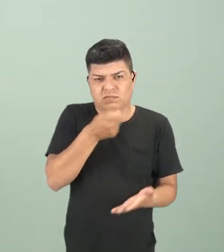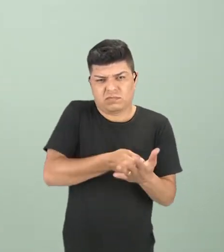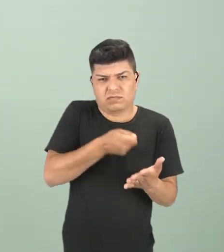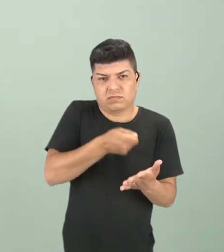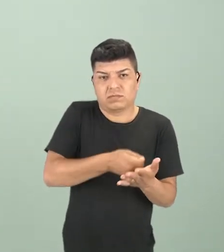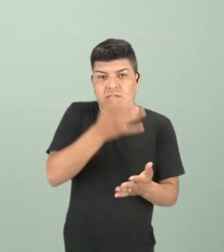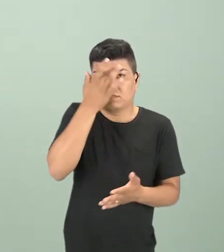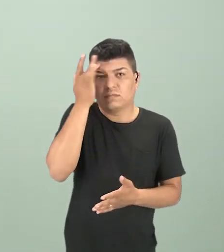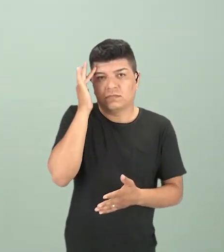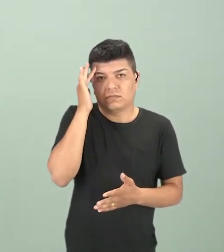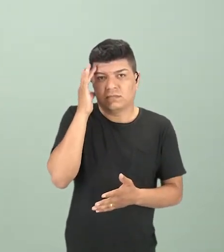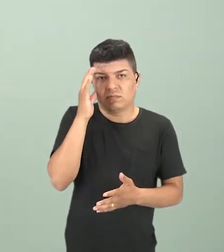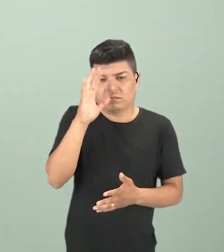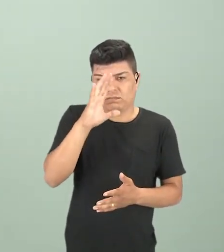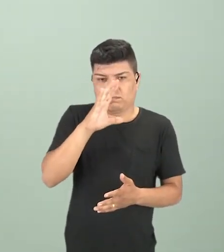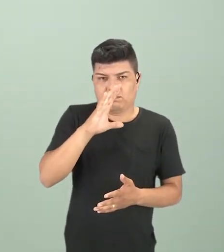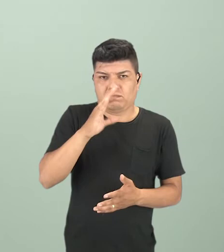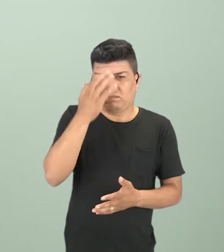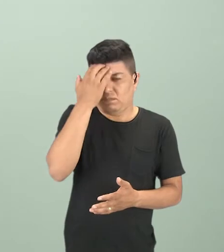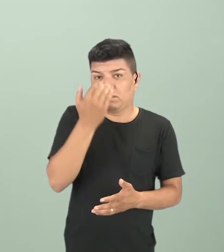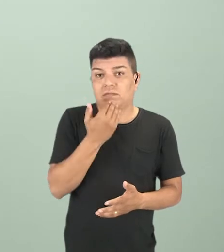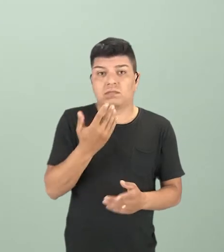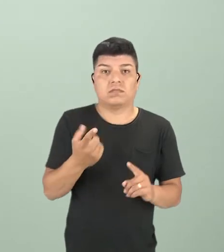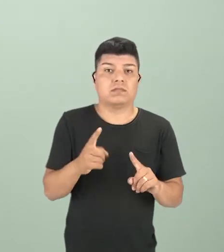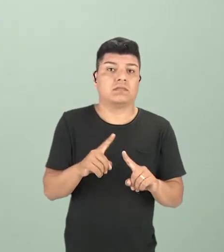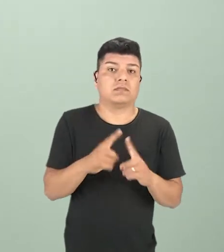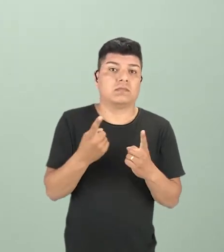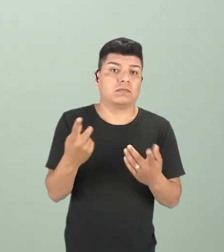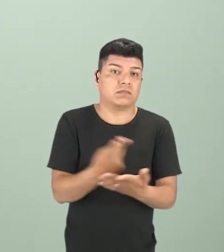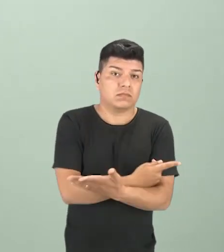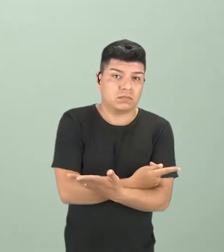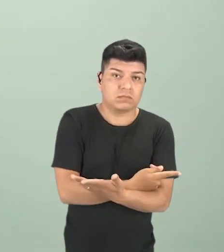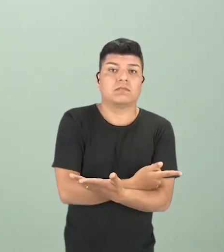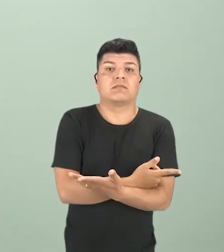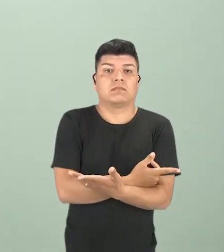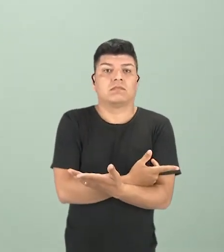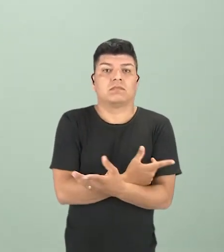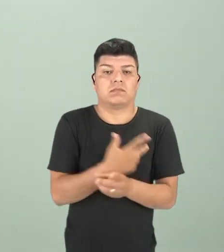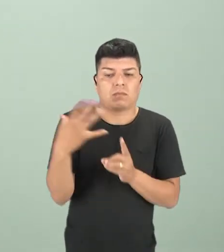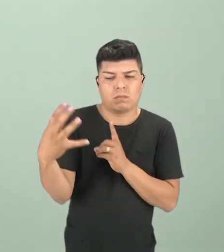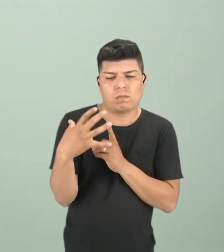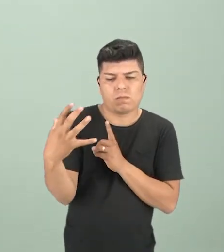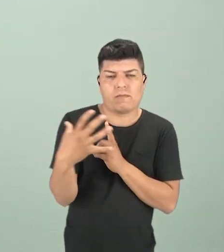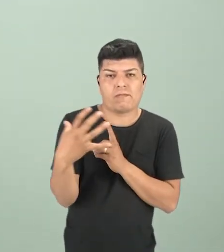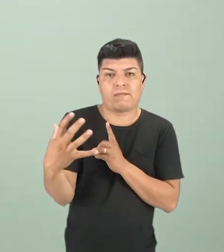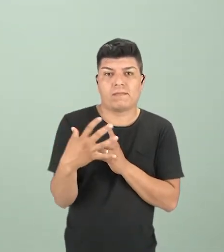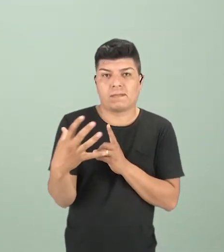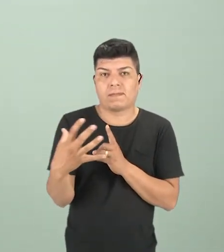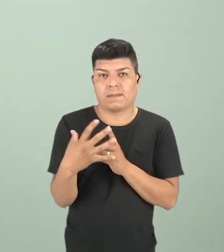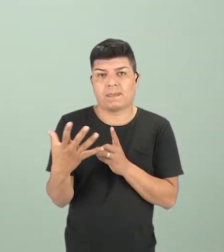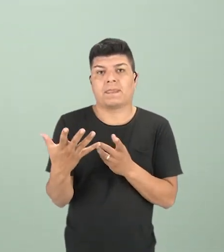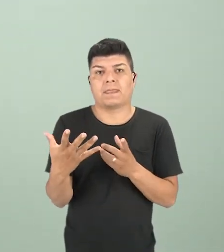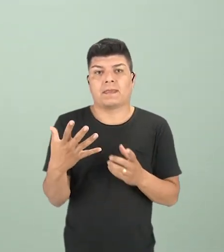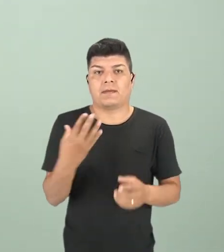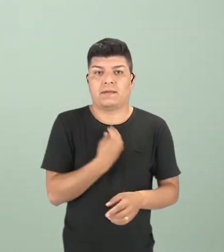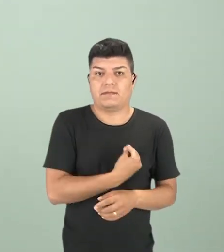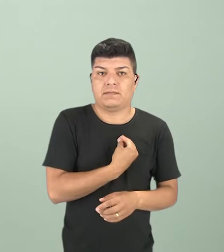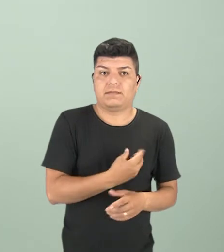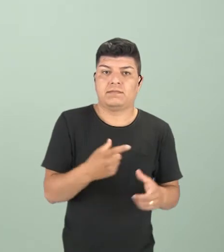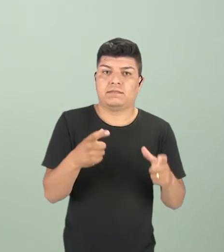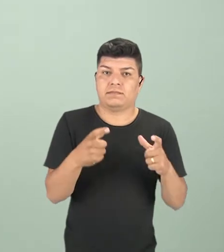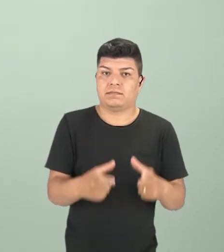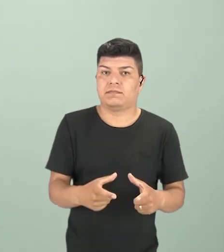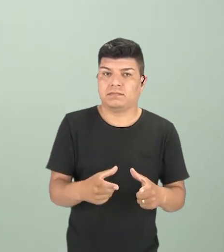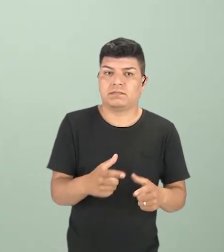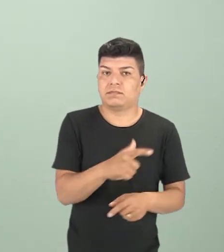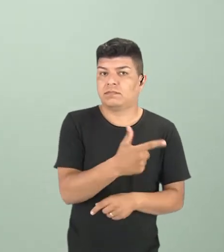as pessoas vão se revoltar. E aí isso ocorre, acaba que é pressionado pelas tropas imperiais e as tropas locais e